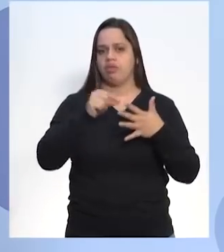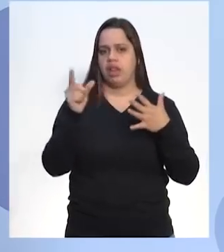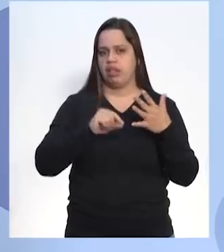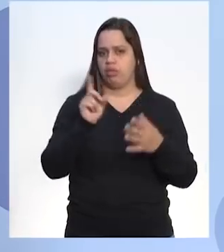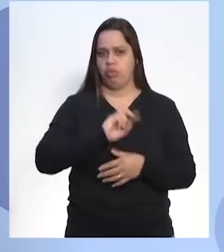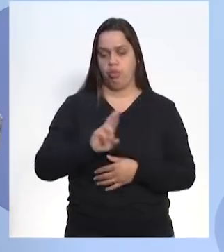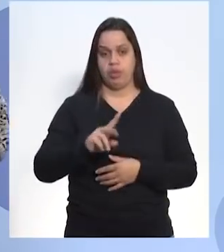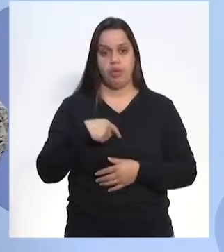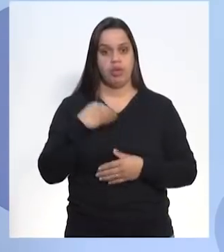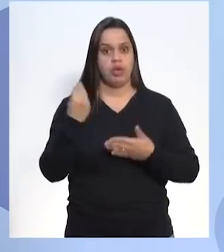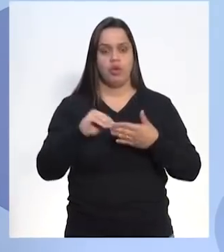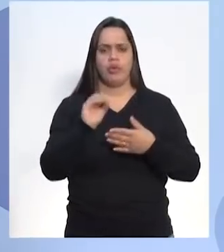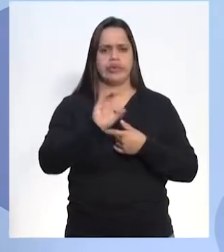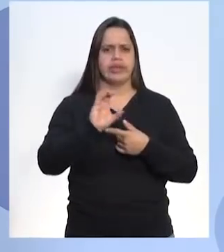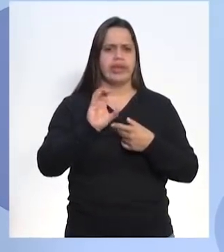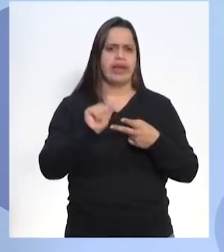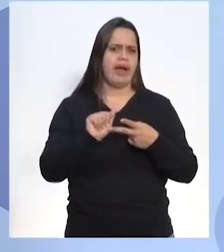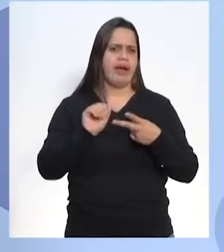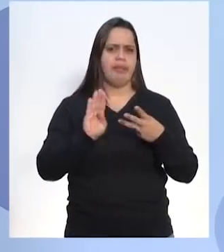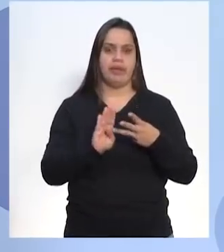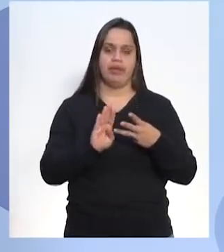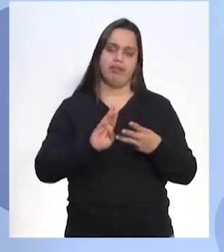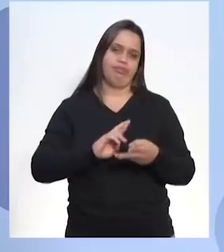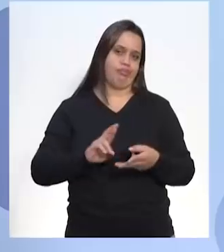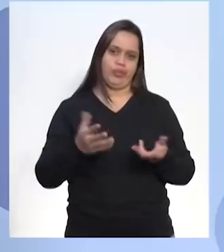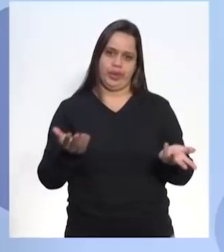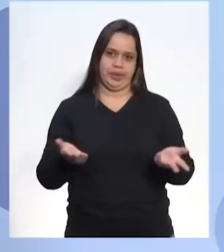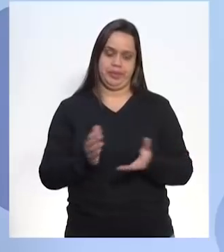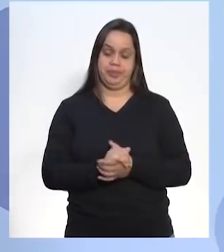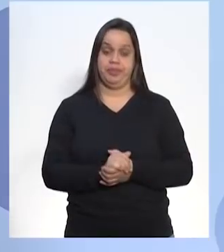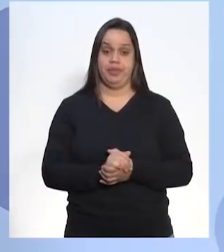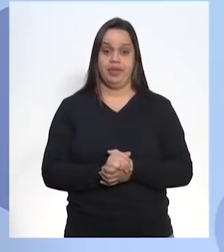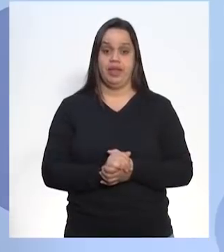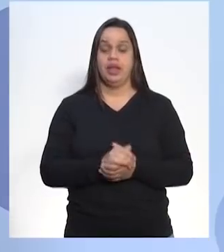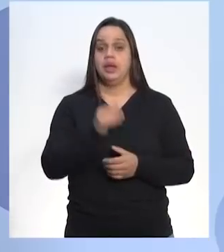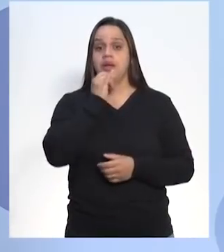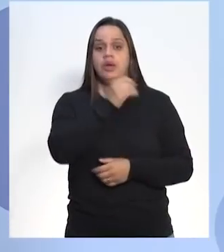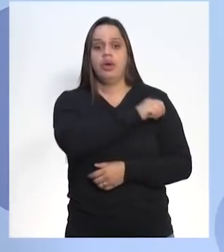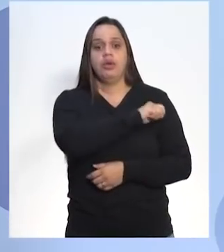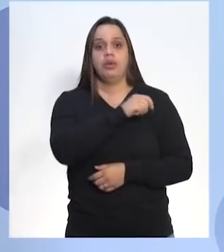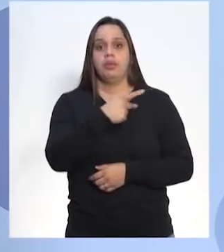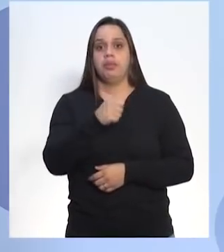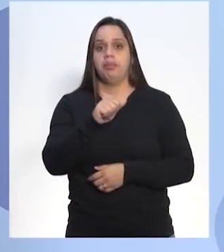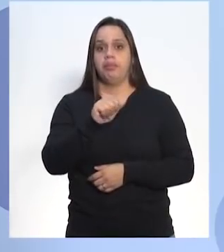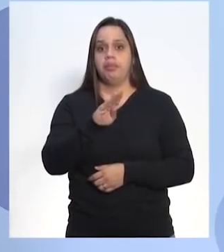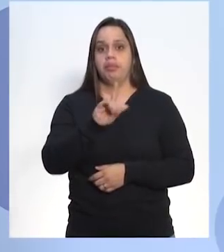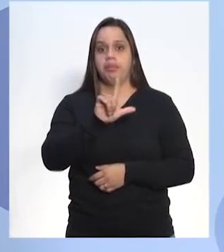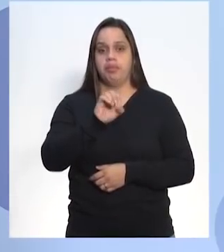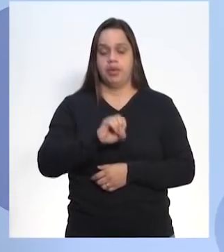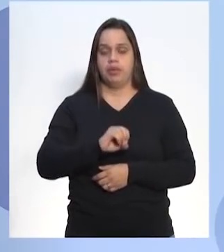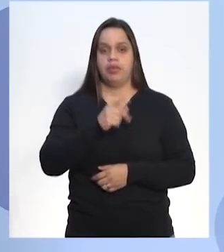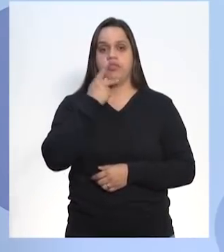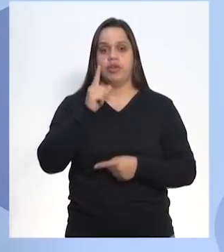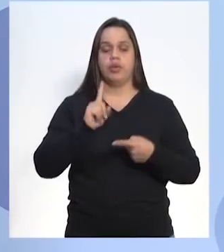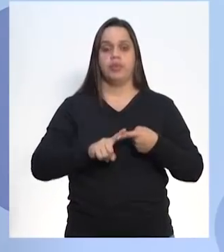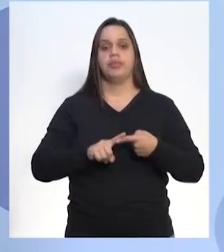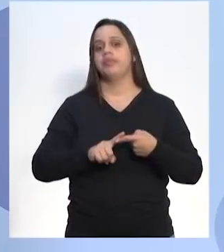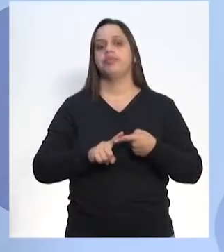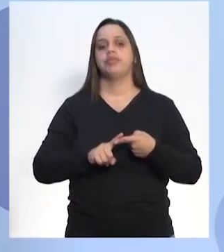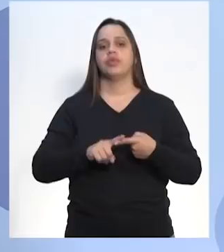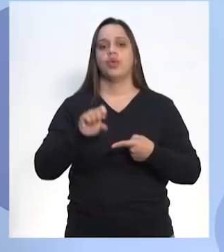quem colocou C, A, B, não. Mas, por exemplo, o Pablo Murilo, ele colocou A8,